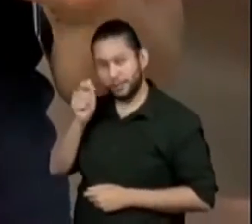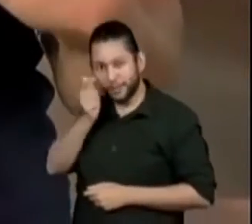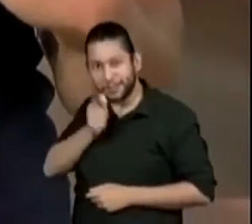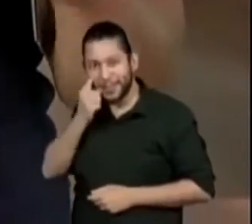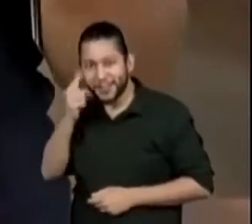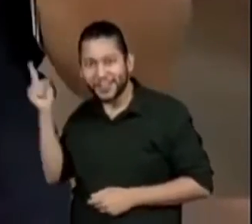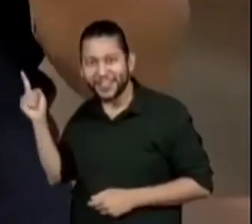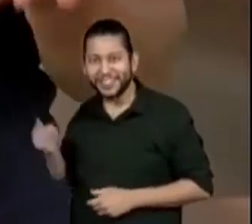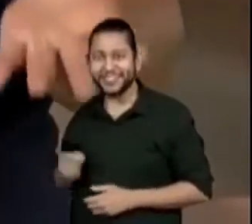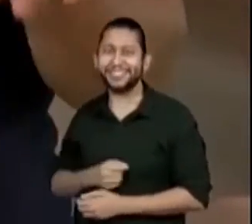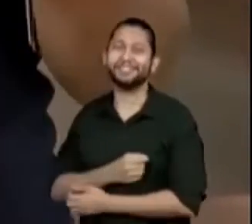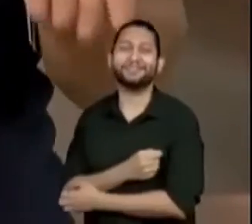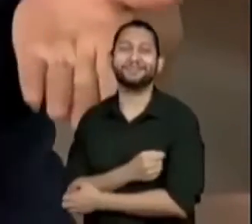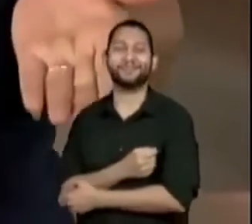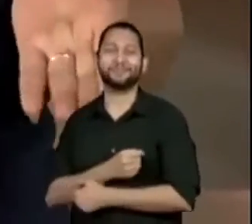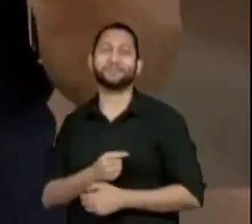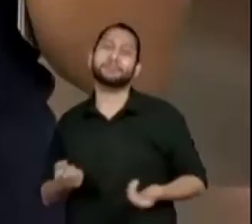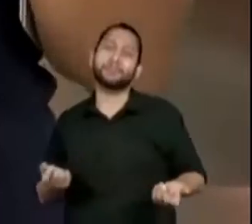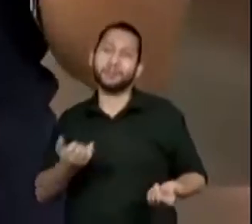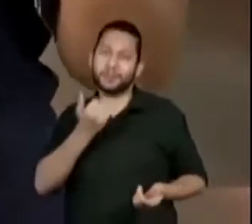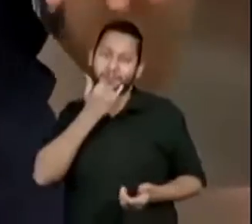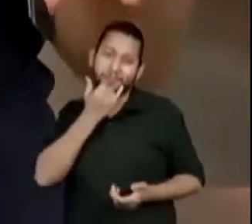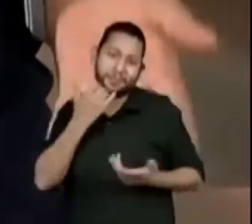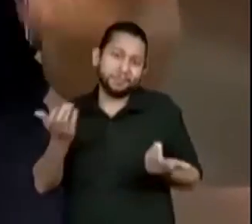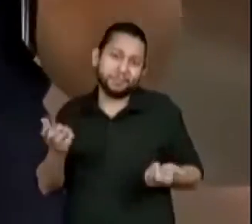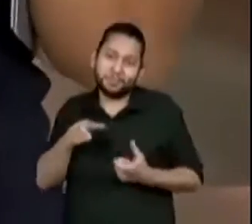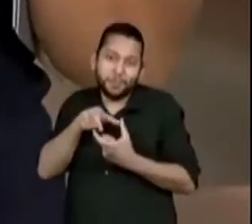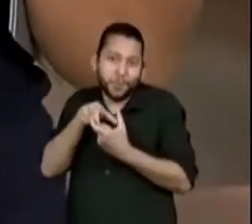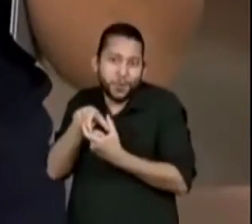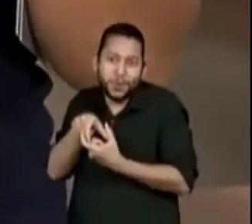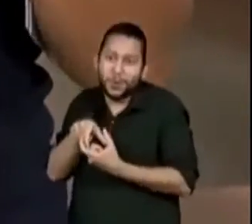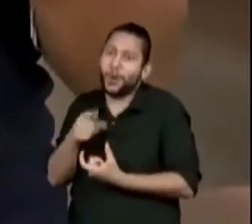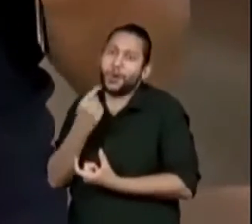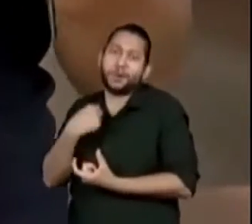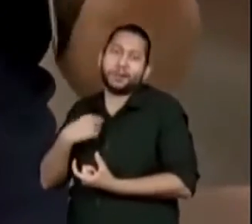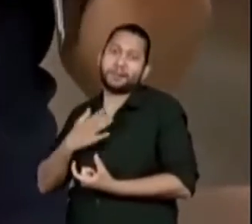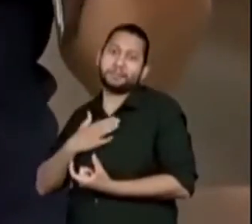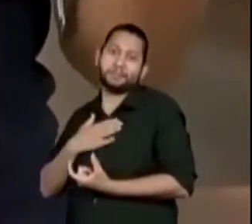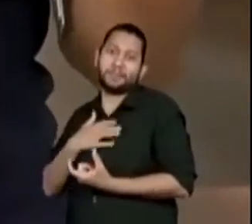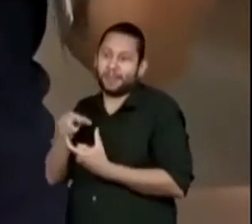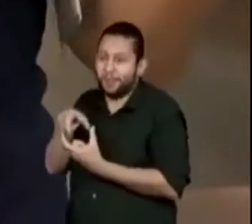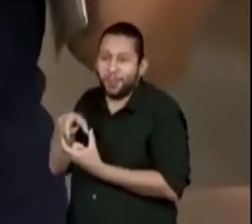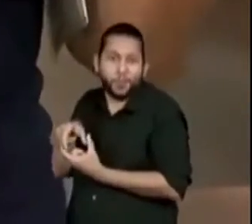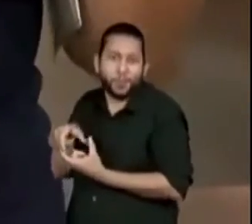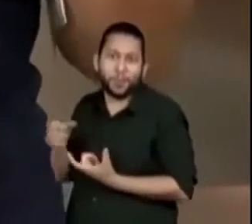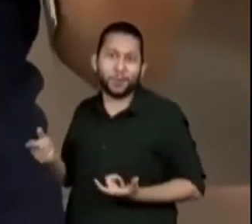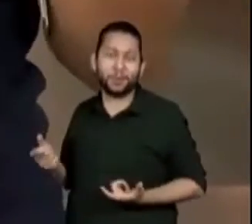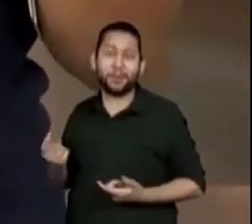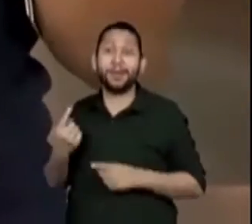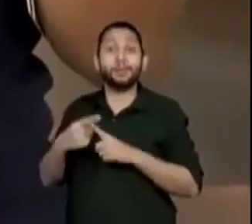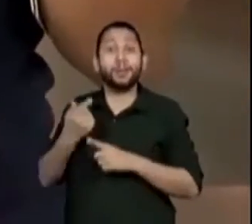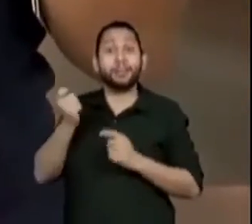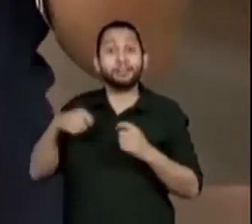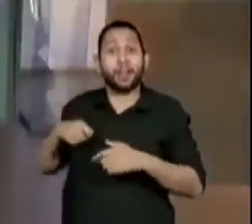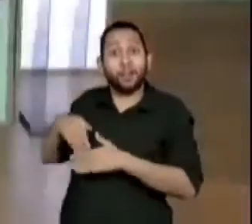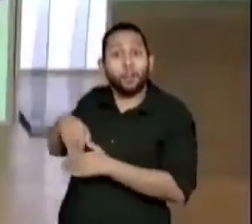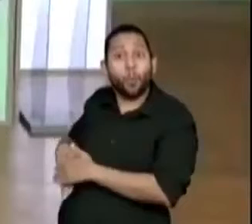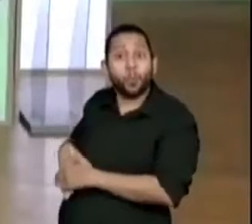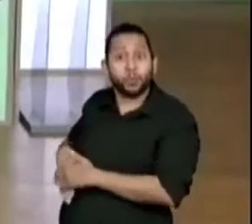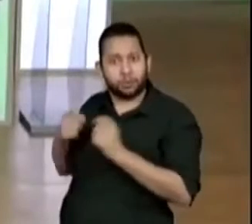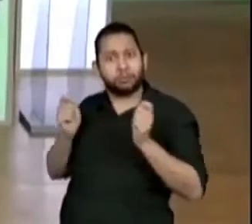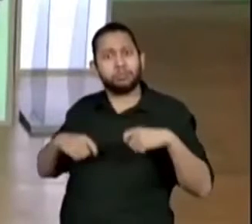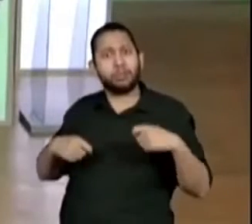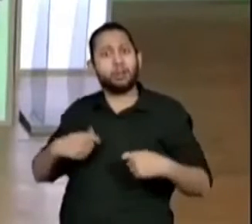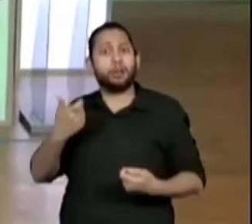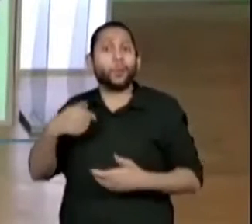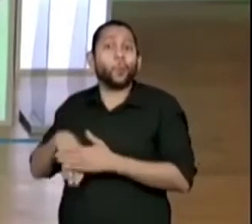vão conseguir ver, gente? Se vocês não conseguirem ver, me perdoe, tá? Mas era a única que eu tinha aqui. Porque é a única que cabia no meu bolso. Ah, entendi. Pronto.